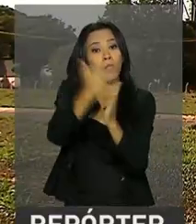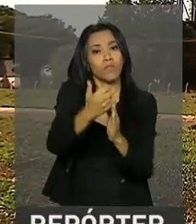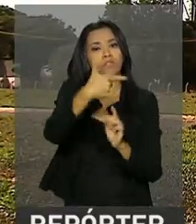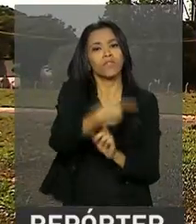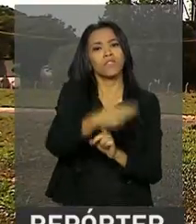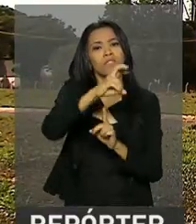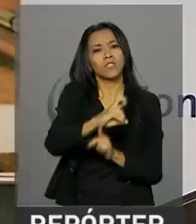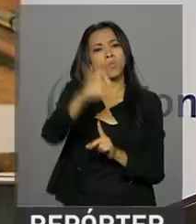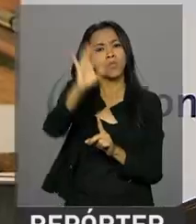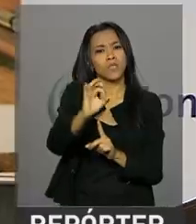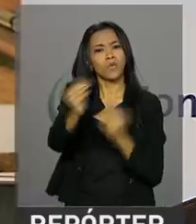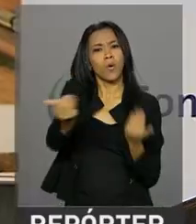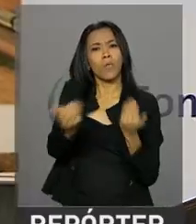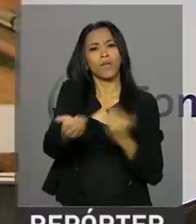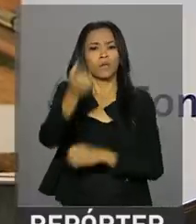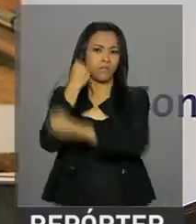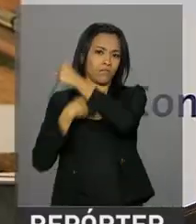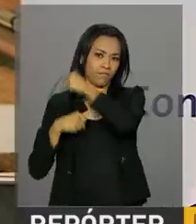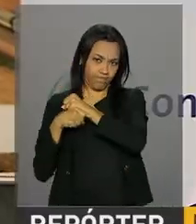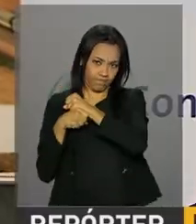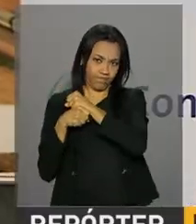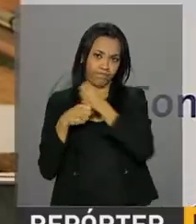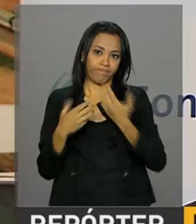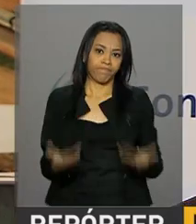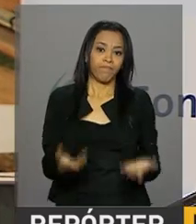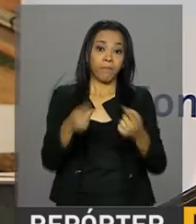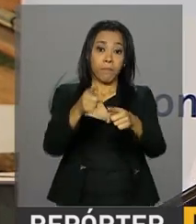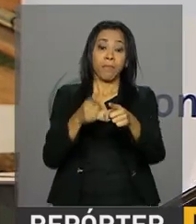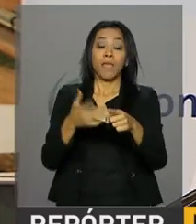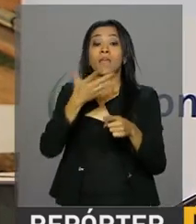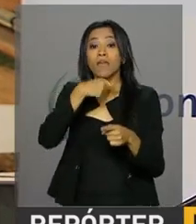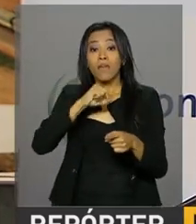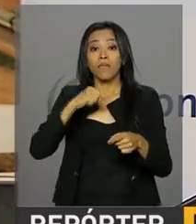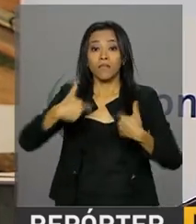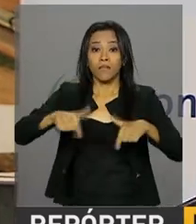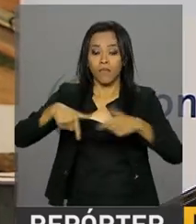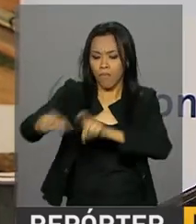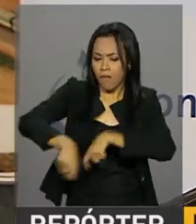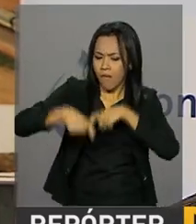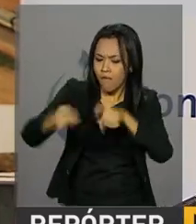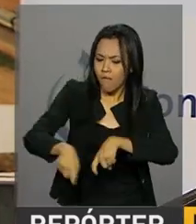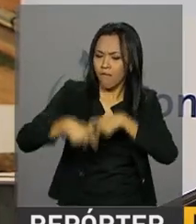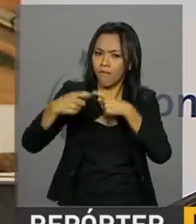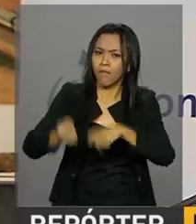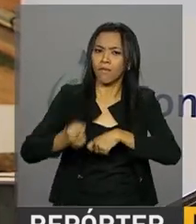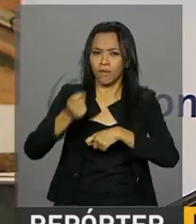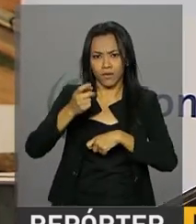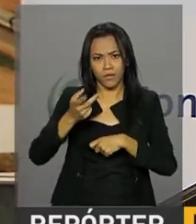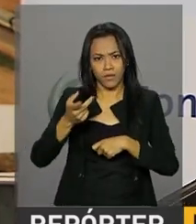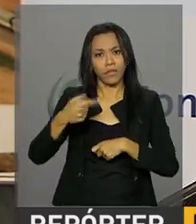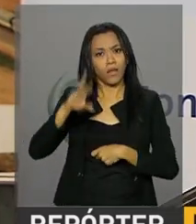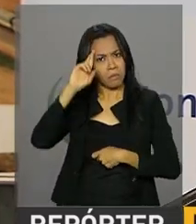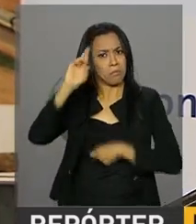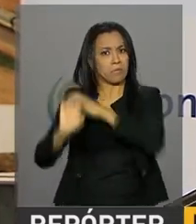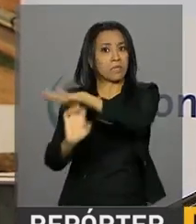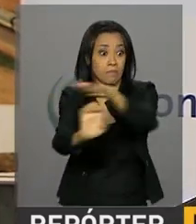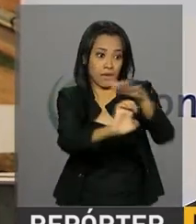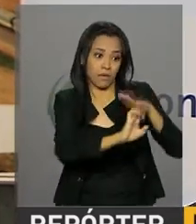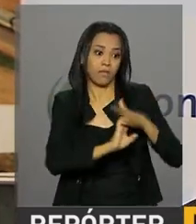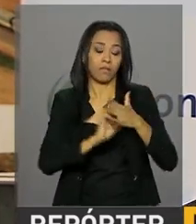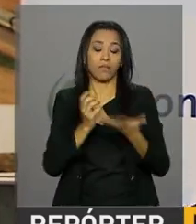à safra anterior o produtor com a sua gestão com sua profissionalismo seu crescimento em termos de